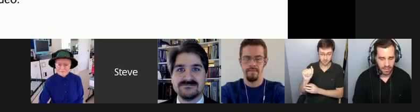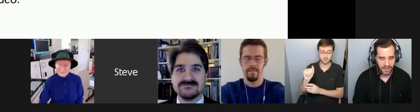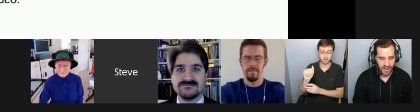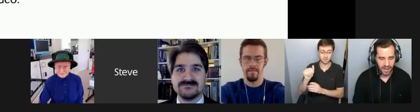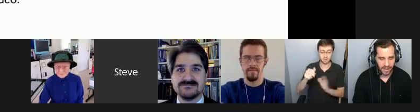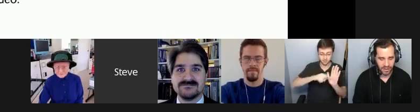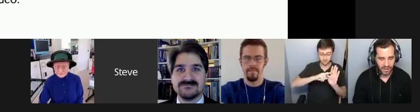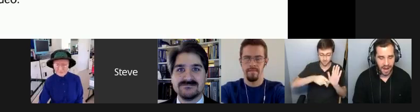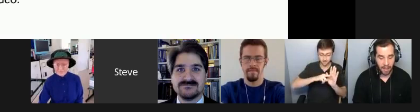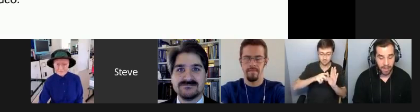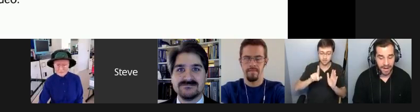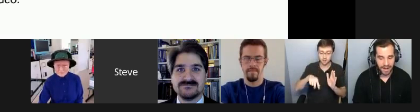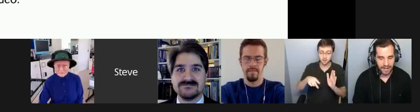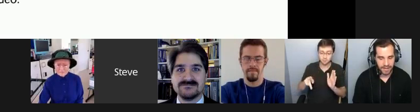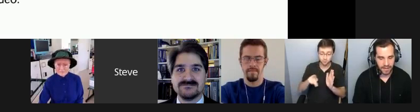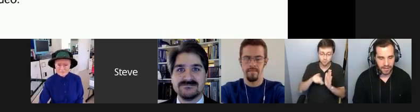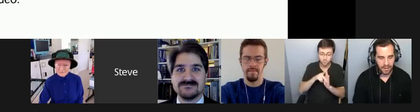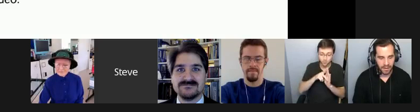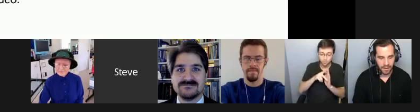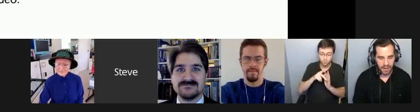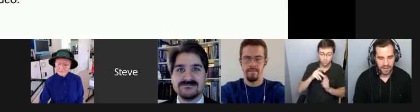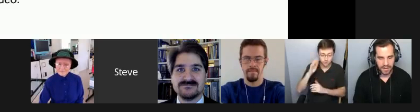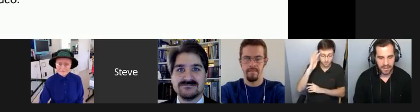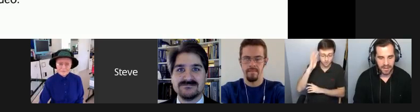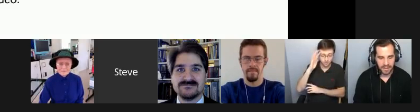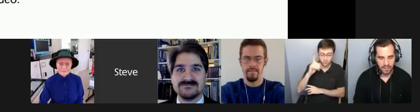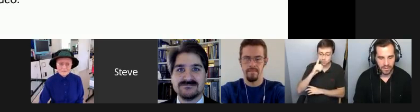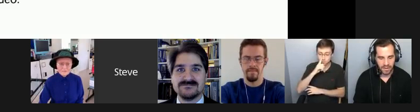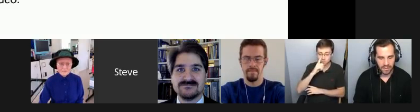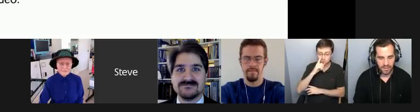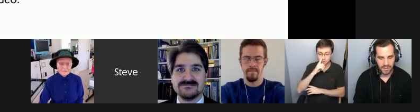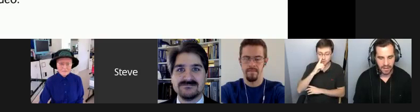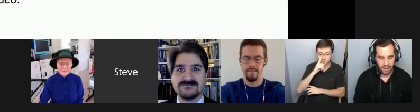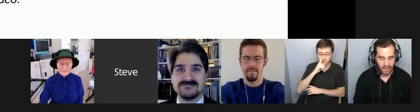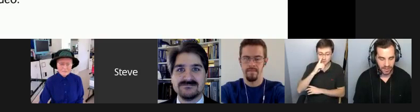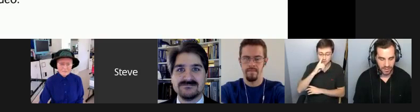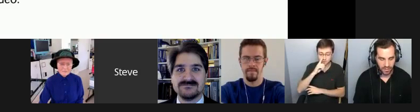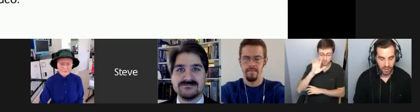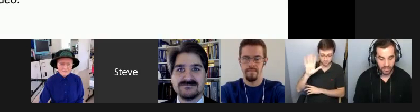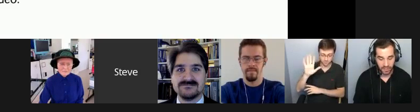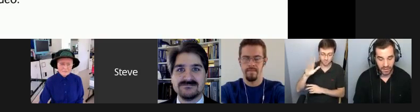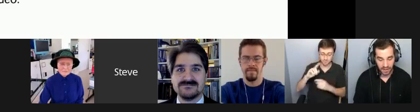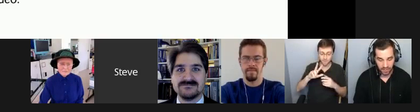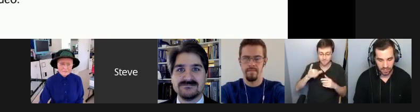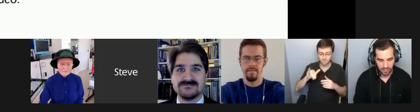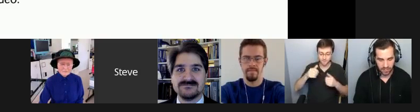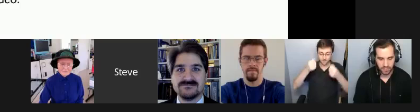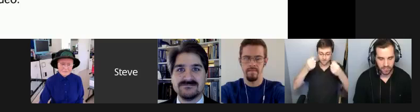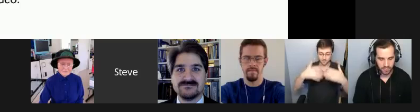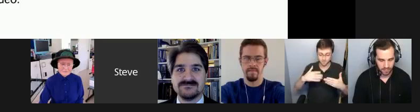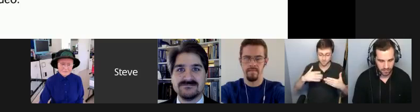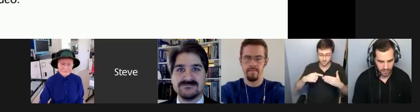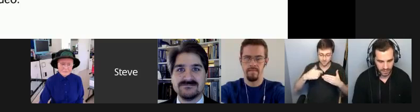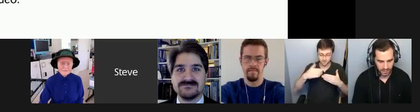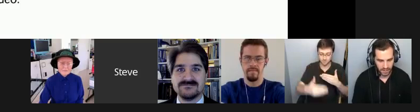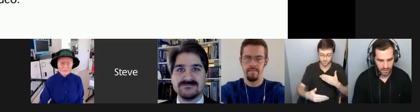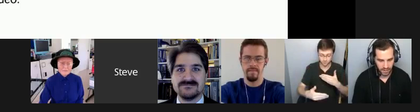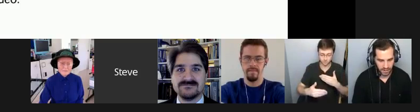da descrição imagética aparecem na sinalização do texto em Signwriting, quando foi lido.